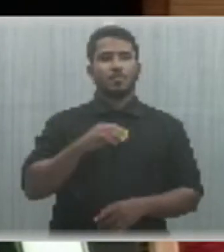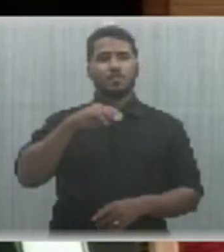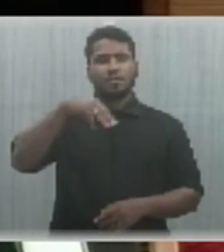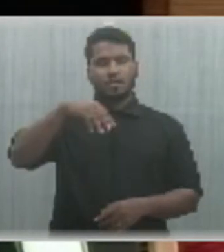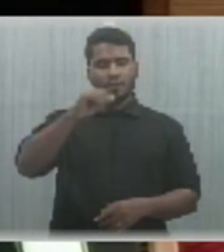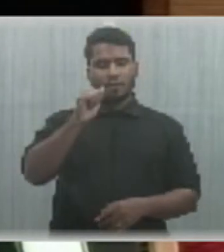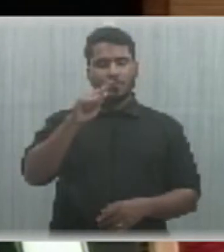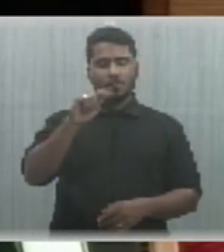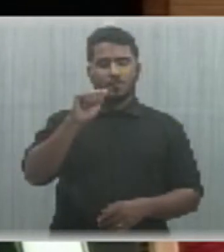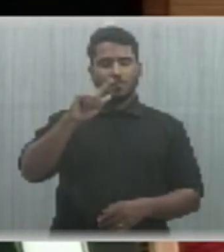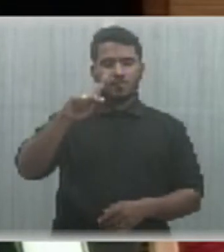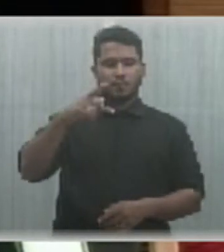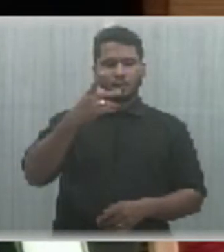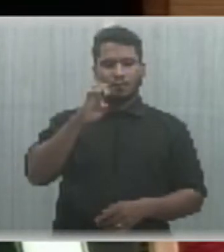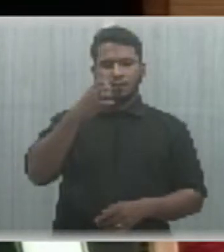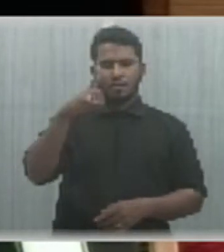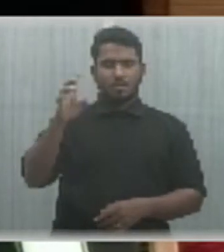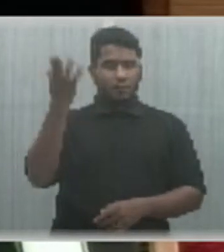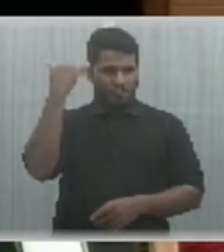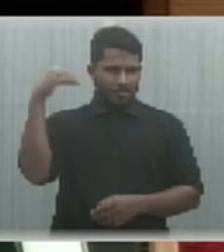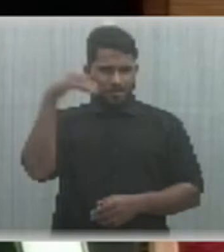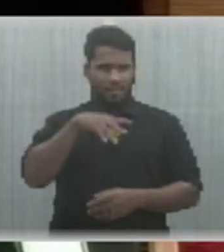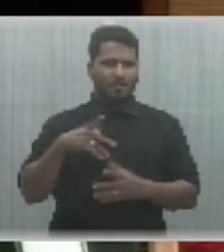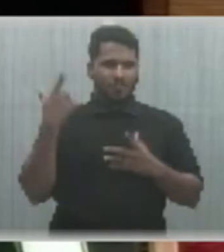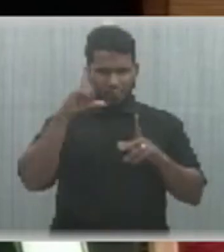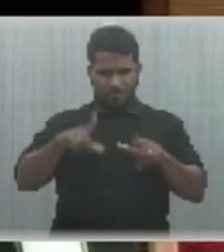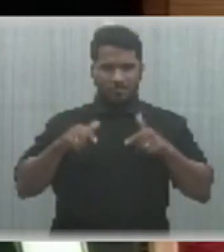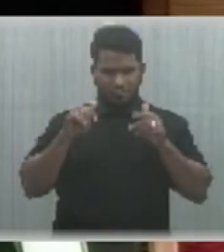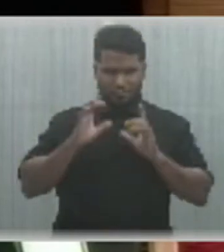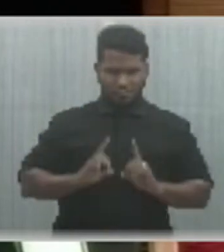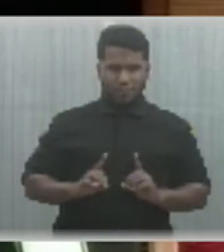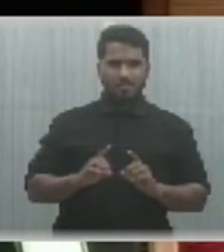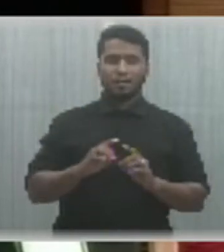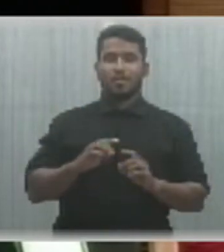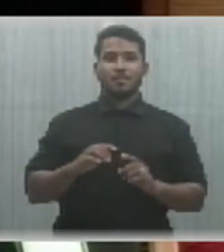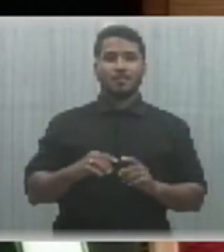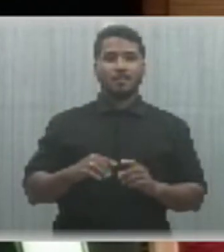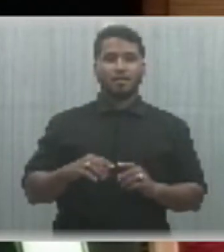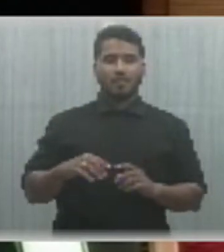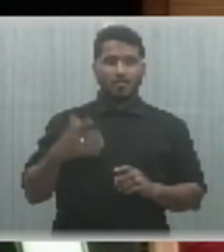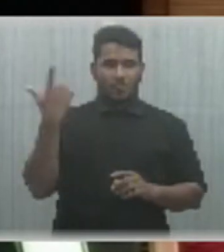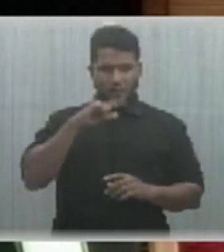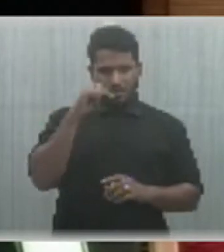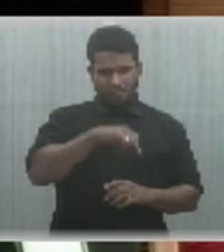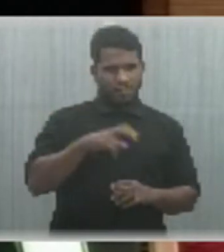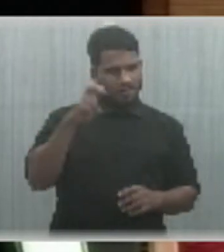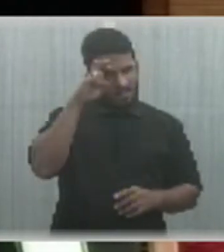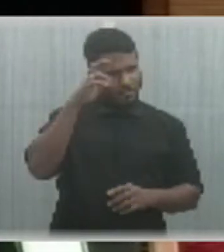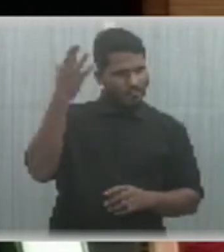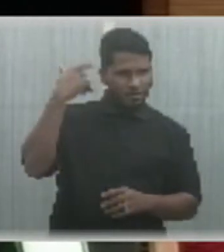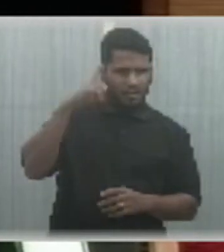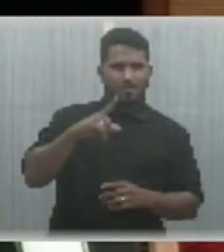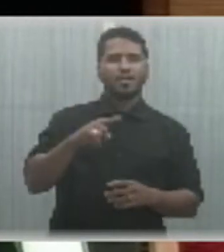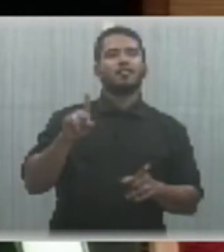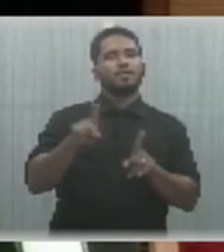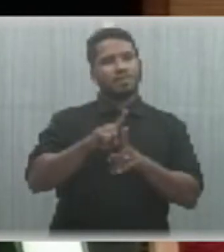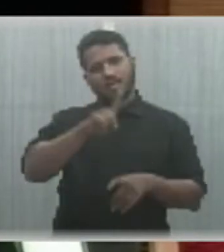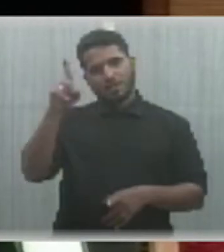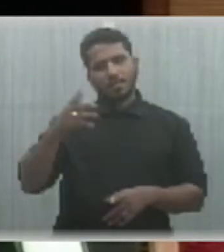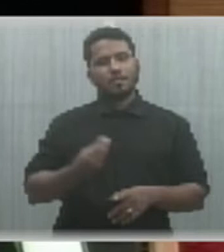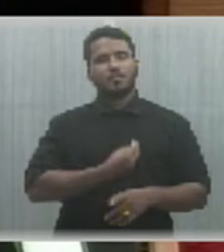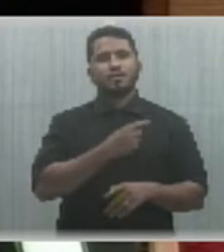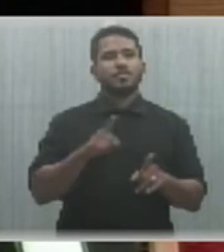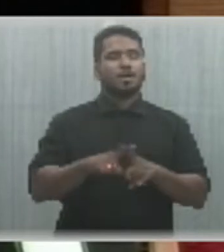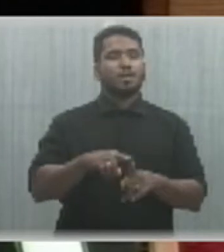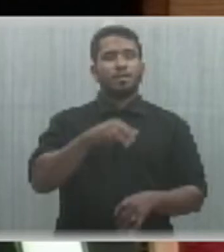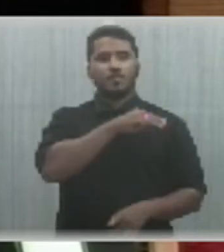que recebeu o título de cidadã piauiense com muita felicidade nesta casa na última quinta-feira, e também do